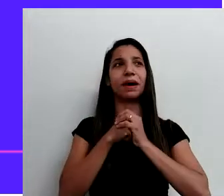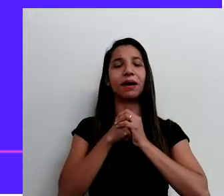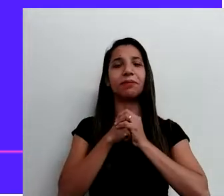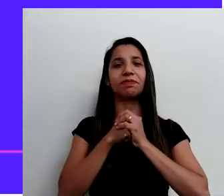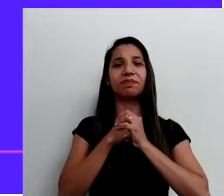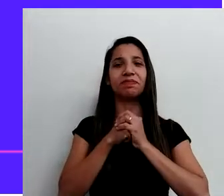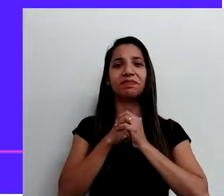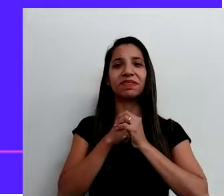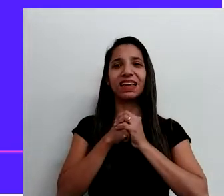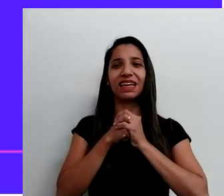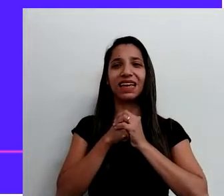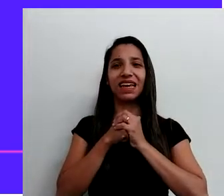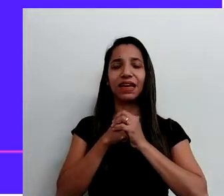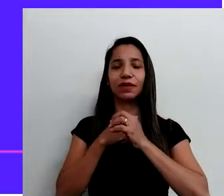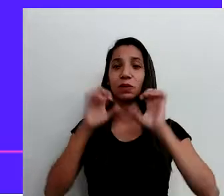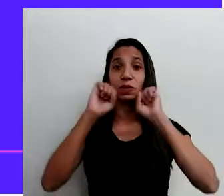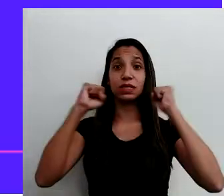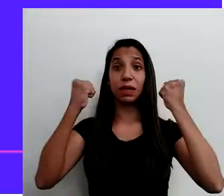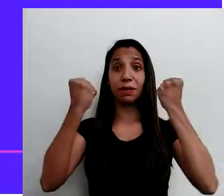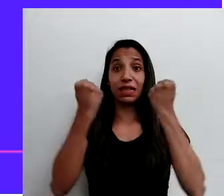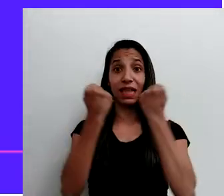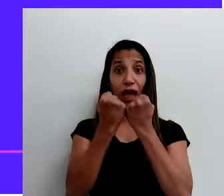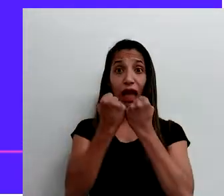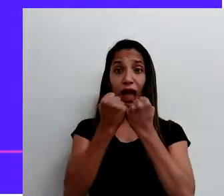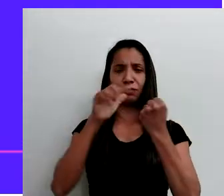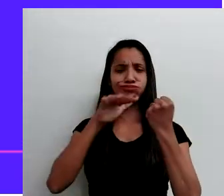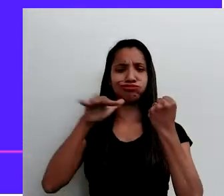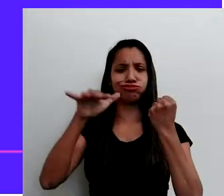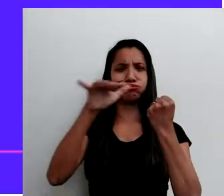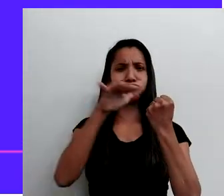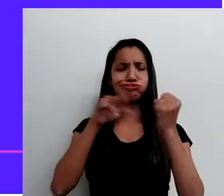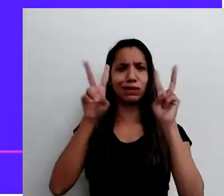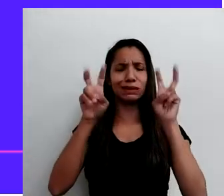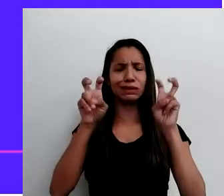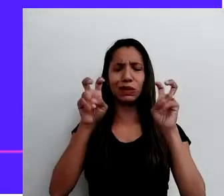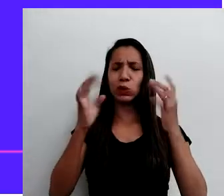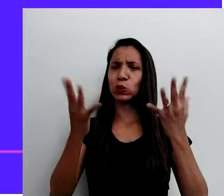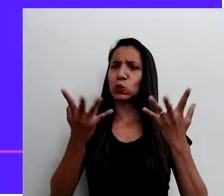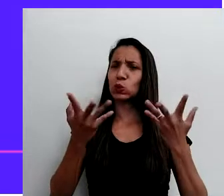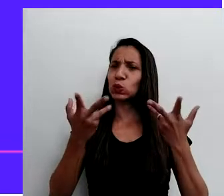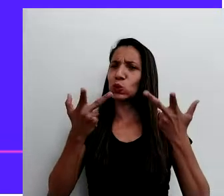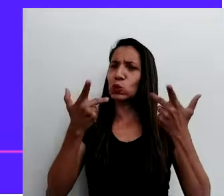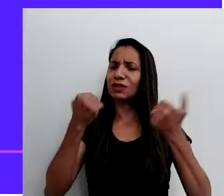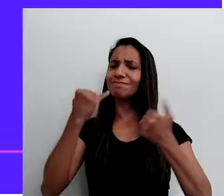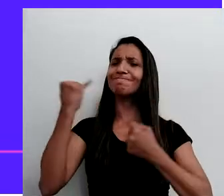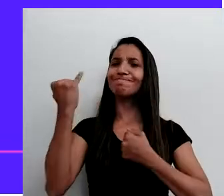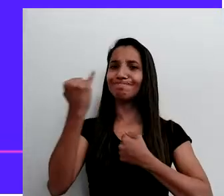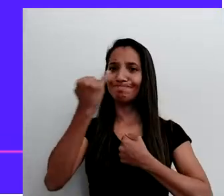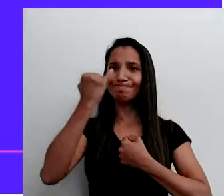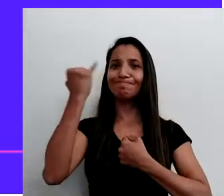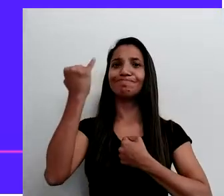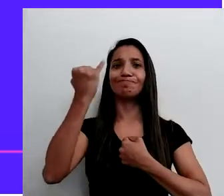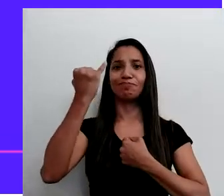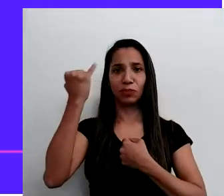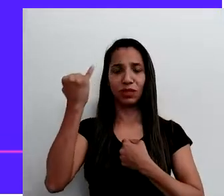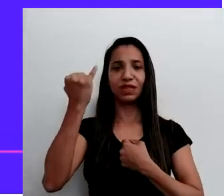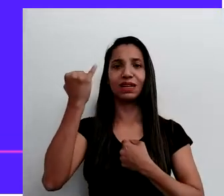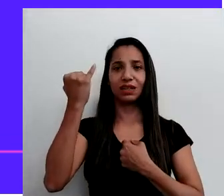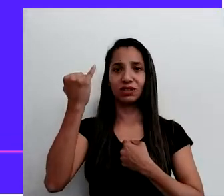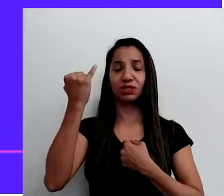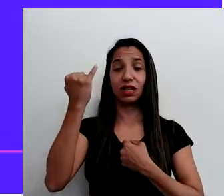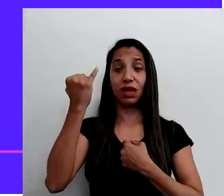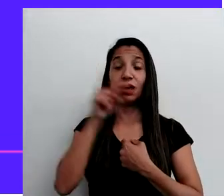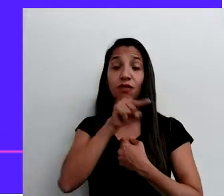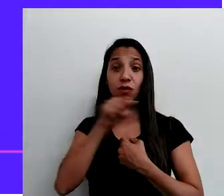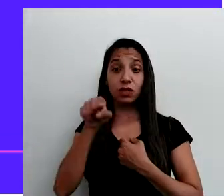do seminário, né, em si, super relevante. Acho que ele em si, o fato de vocês terem escolhido esse tema da desigualdade,